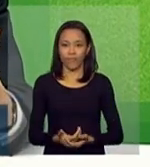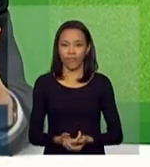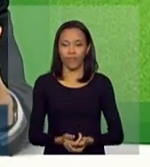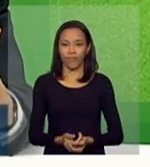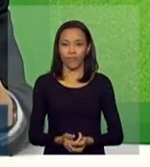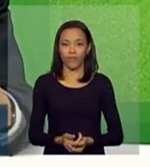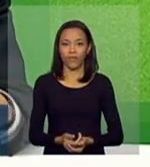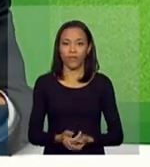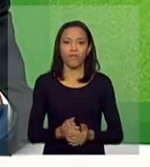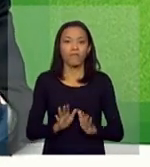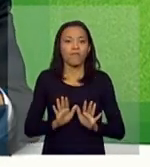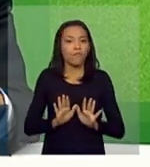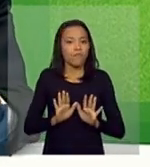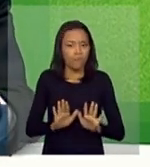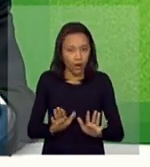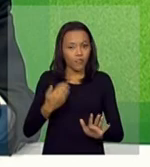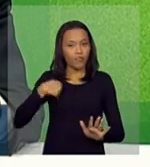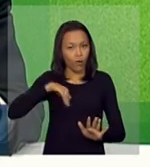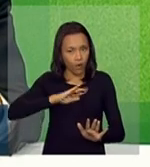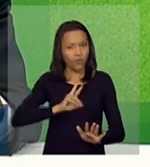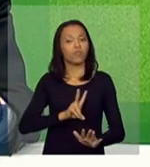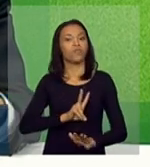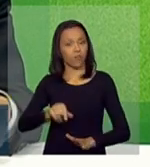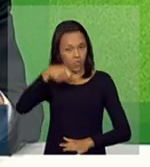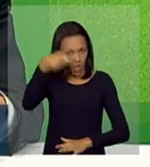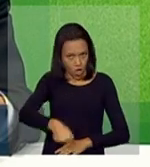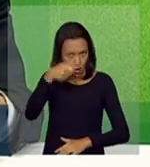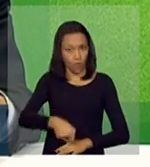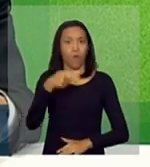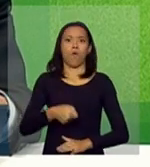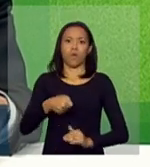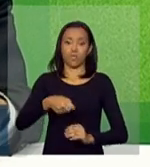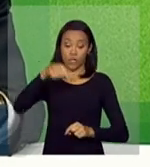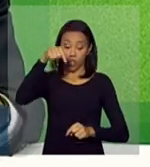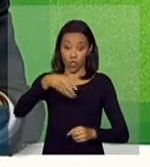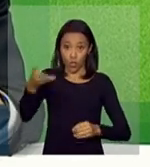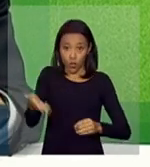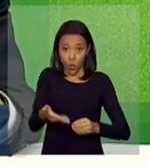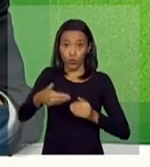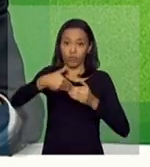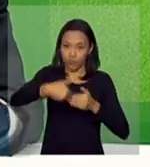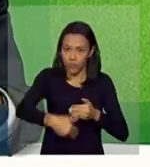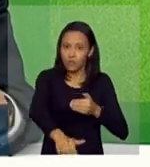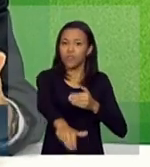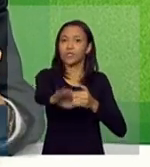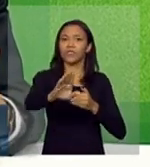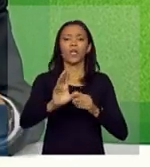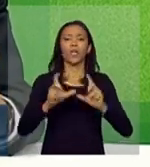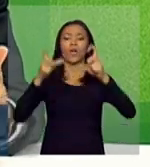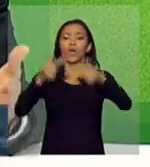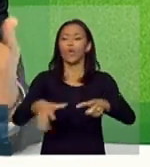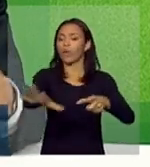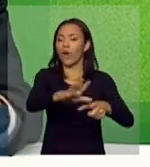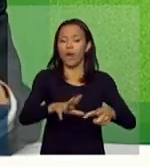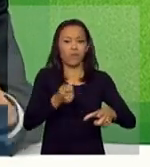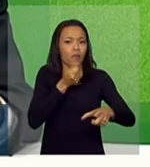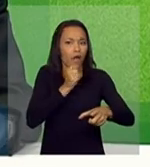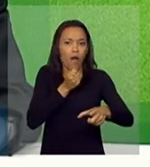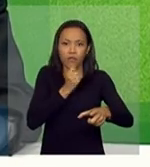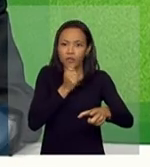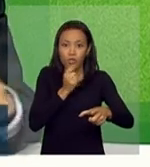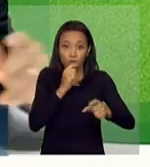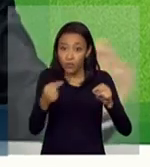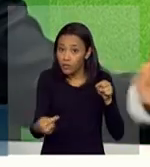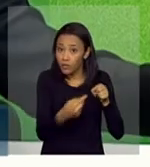leniência, mas nós seremos rigorosos daqui para frente com as áreas que não forem exploradas na forma da